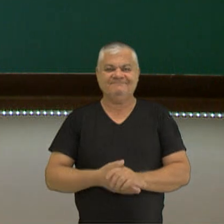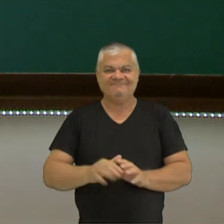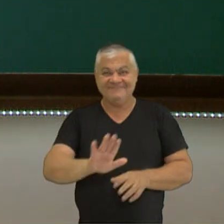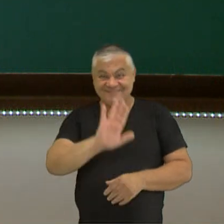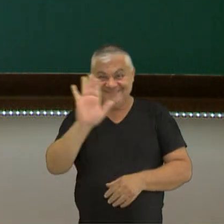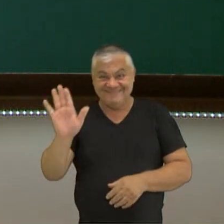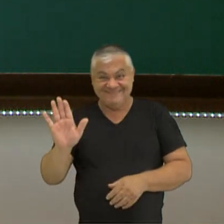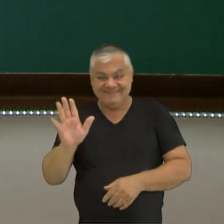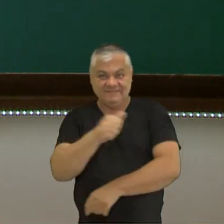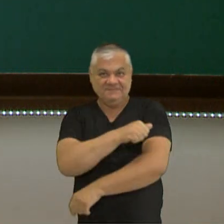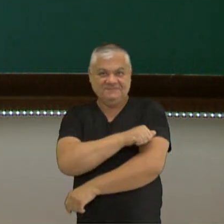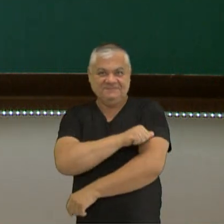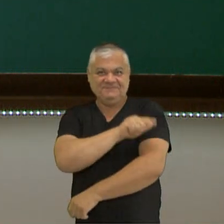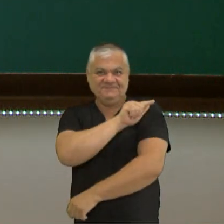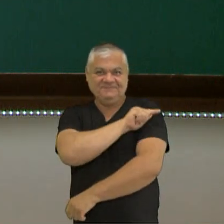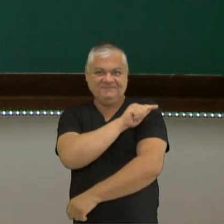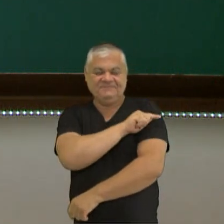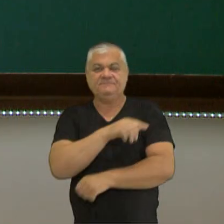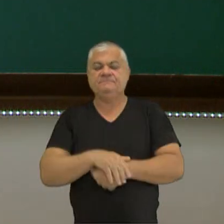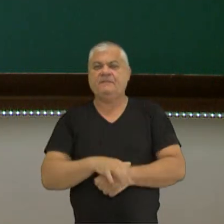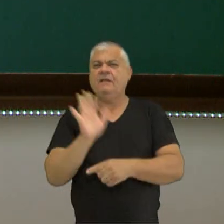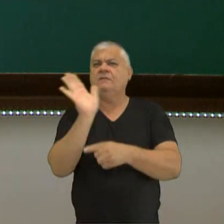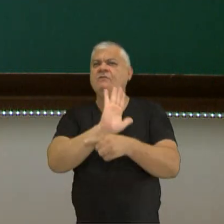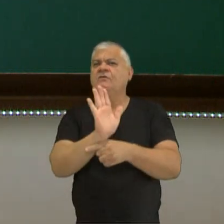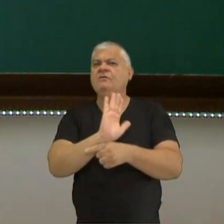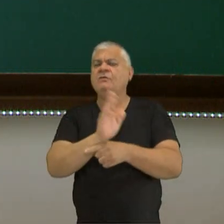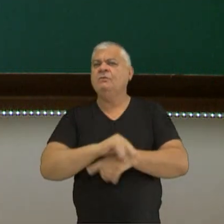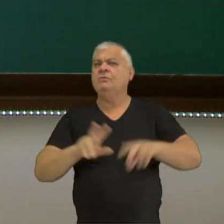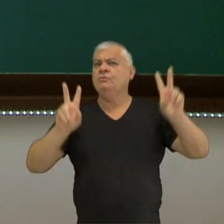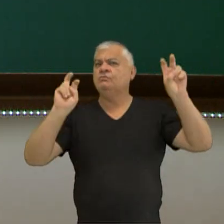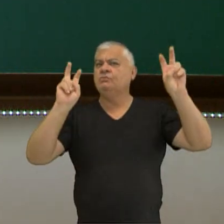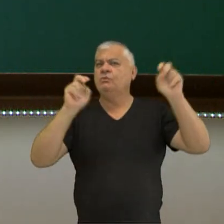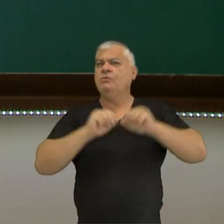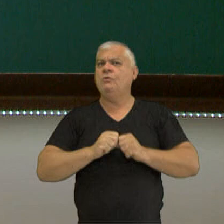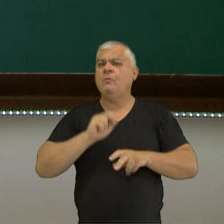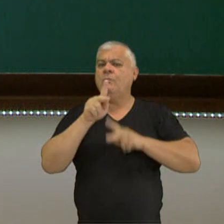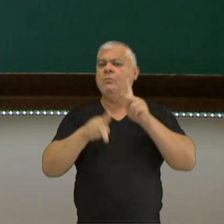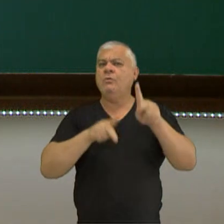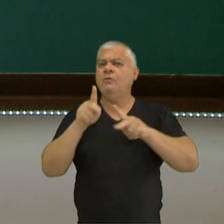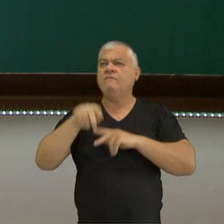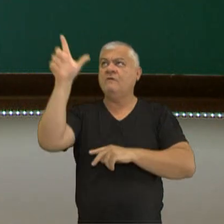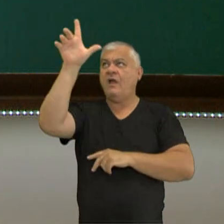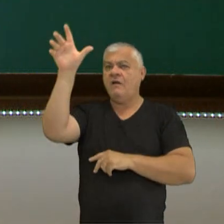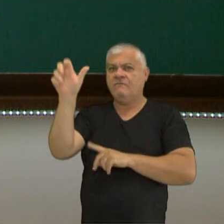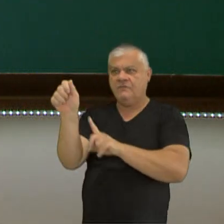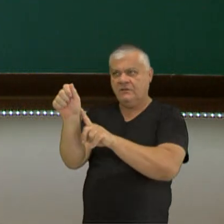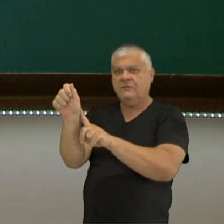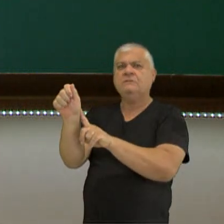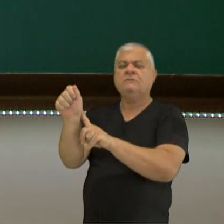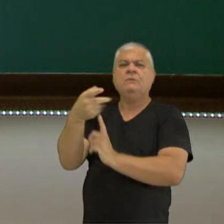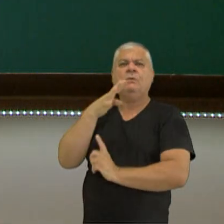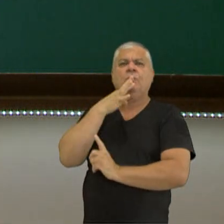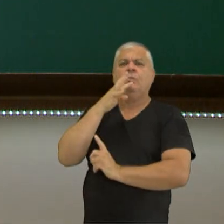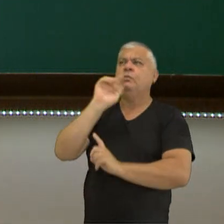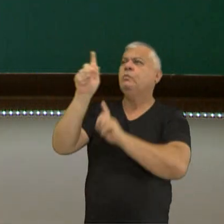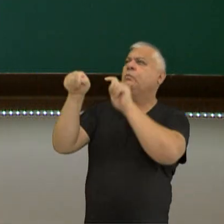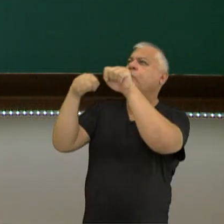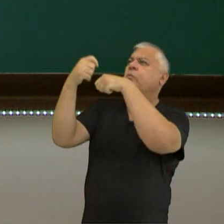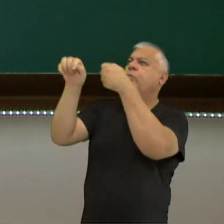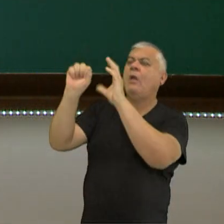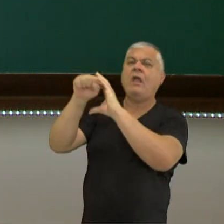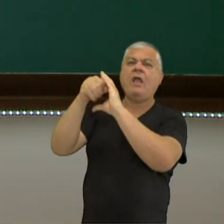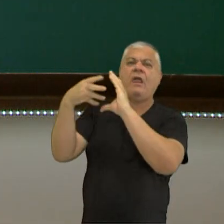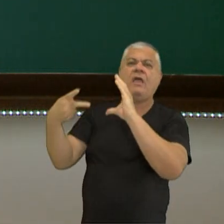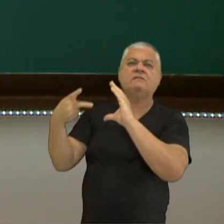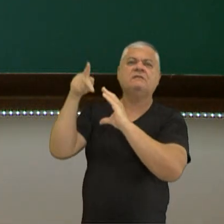Olá, estudantes do 7º ano. Neste vídeo vamos falar sobre povos africanos, conhecer algumas características